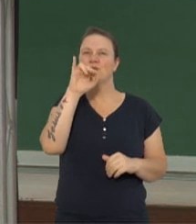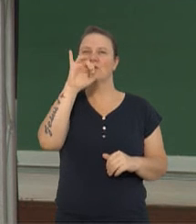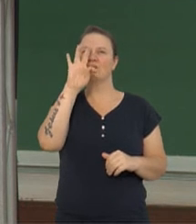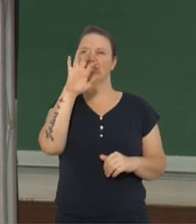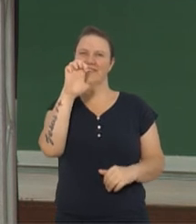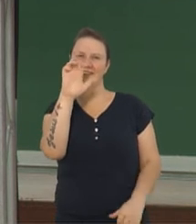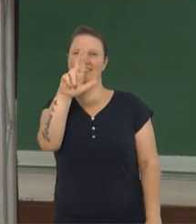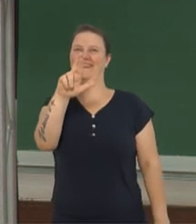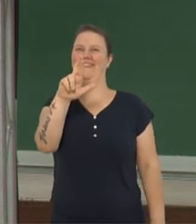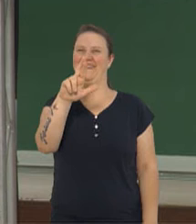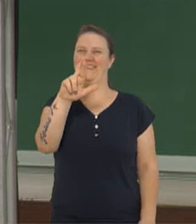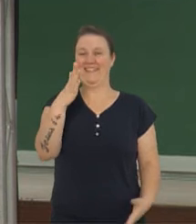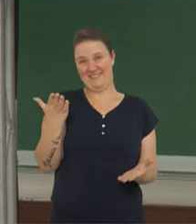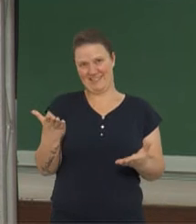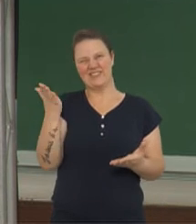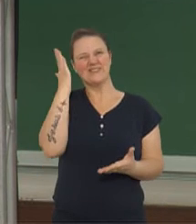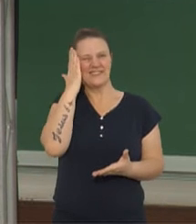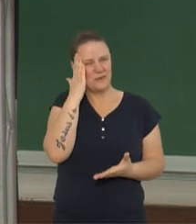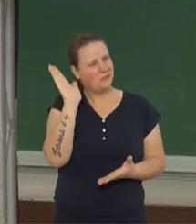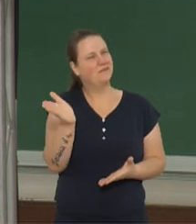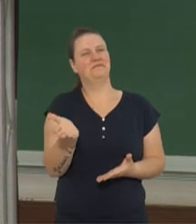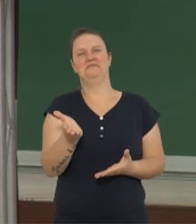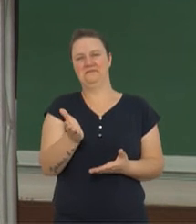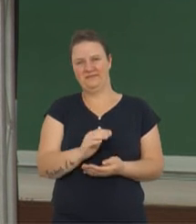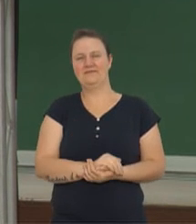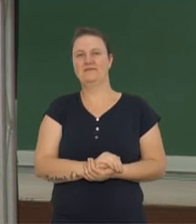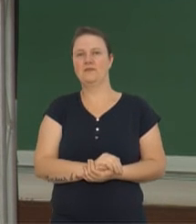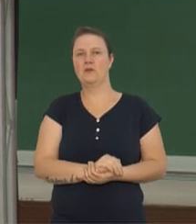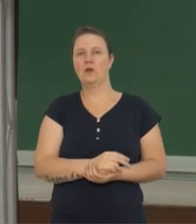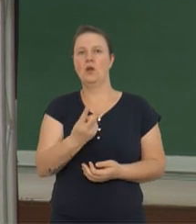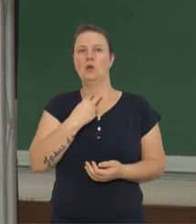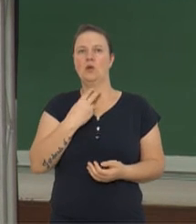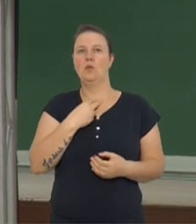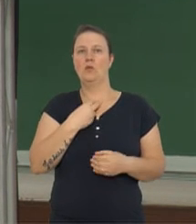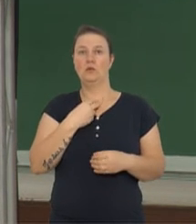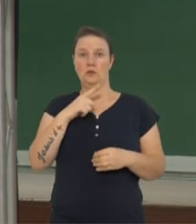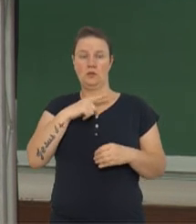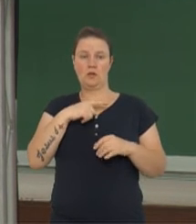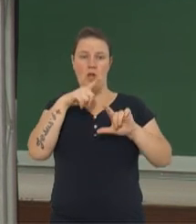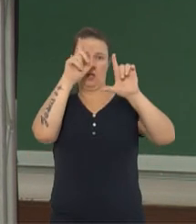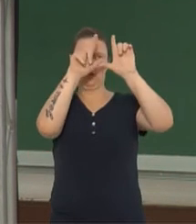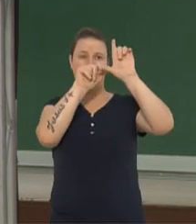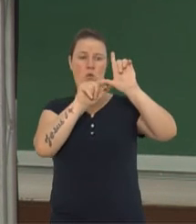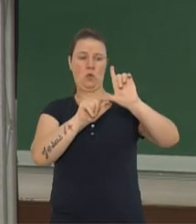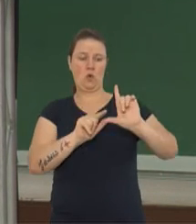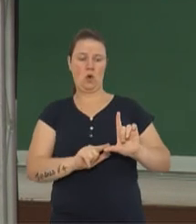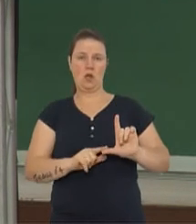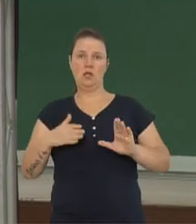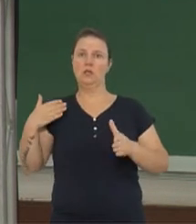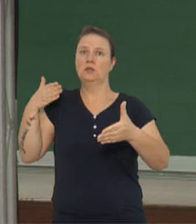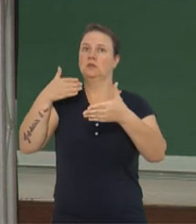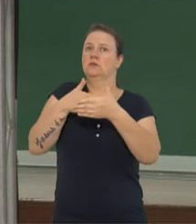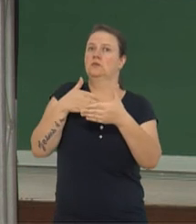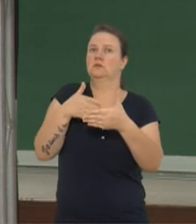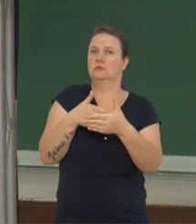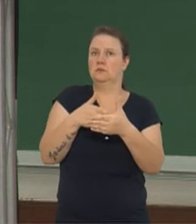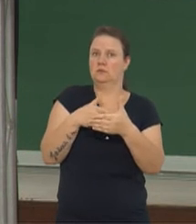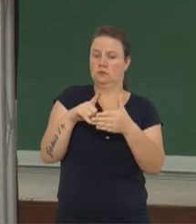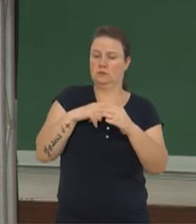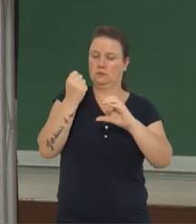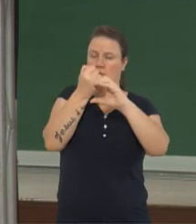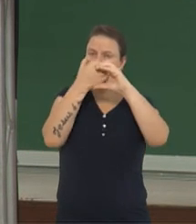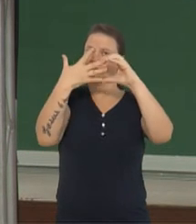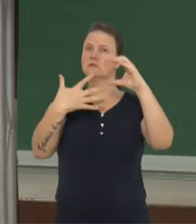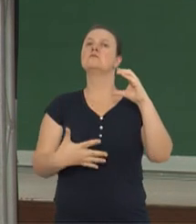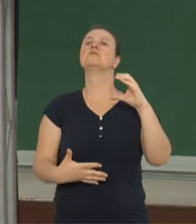redes sociais? E que não pode rebassar um número limitado de caracteres. Então é uma limitação, eu já estou vendo uma característica desse